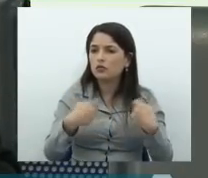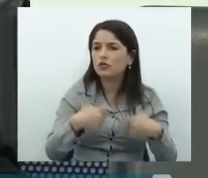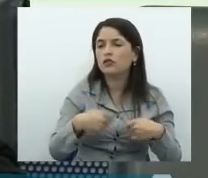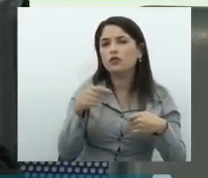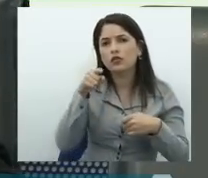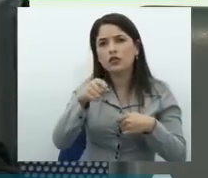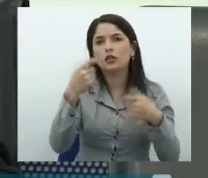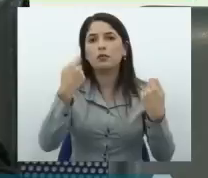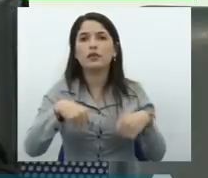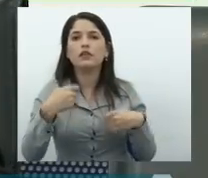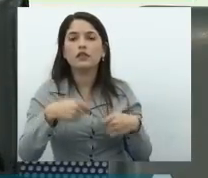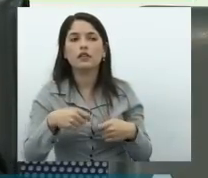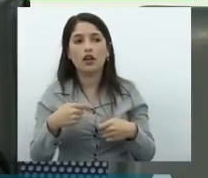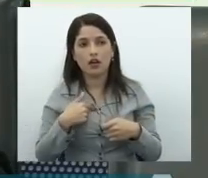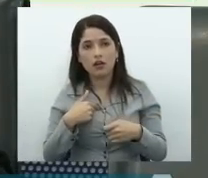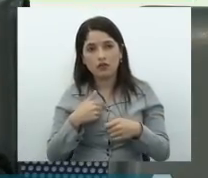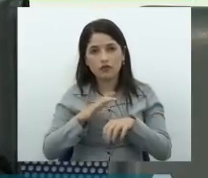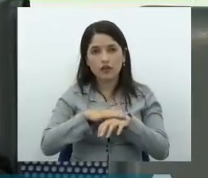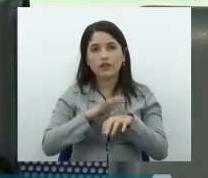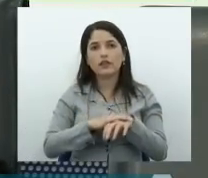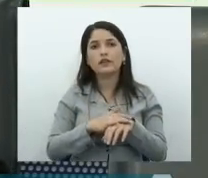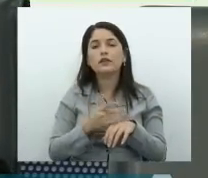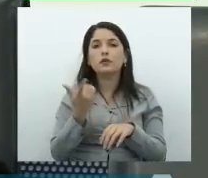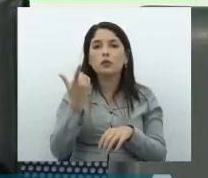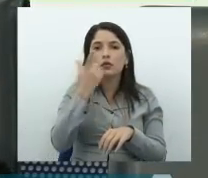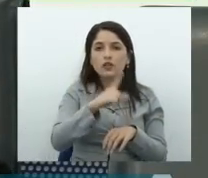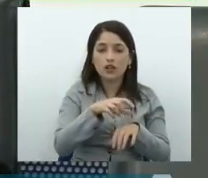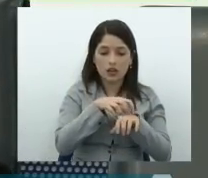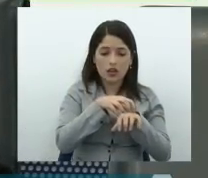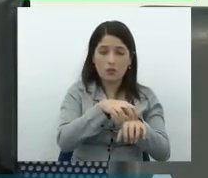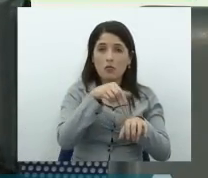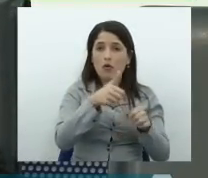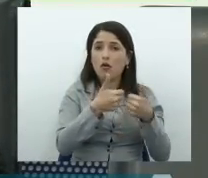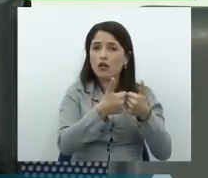tem que fazer com que haja um transporte melhor,